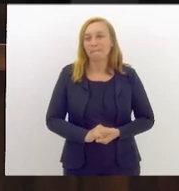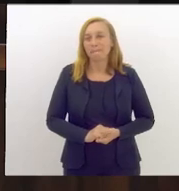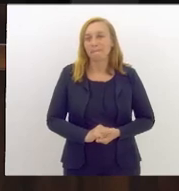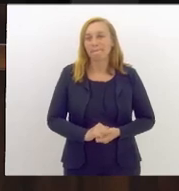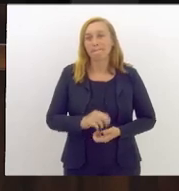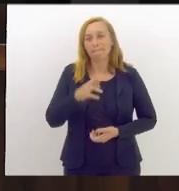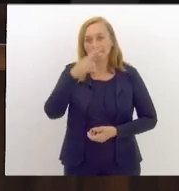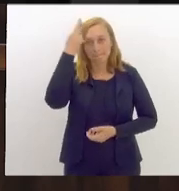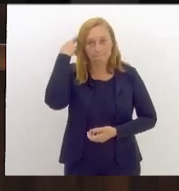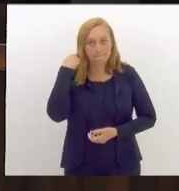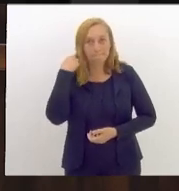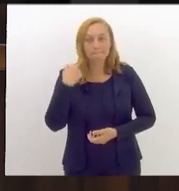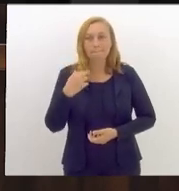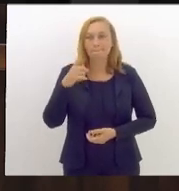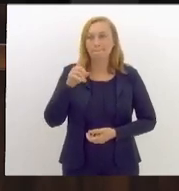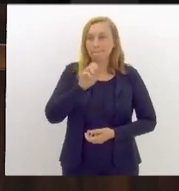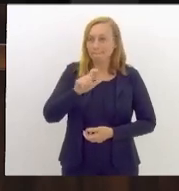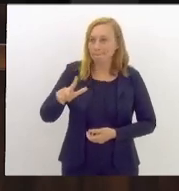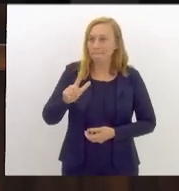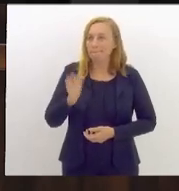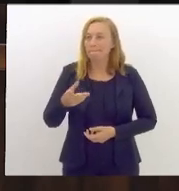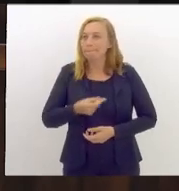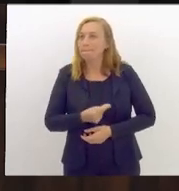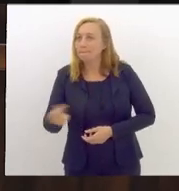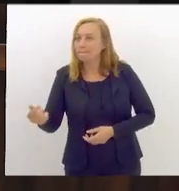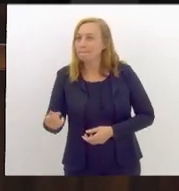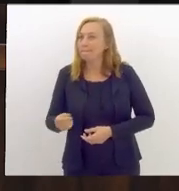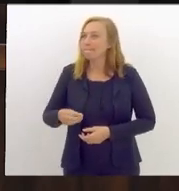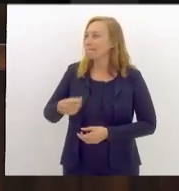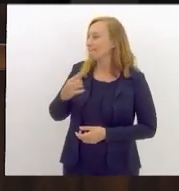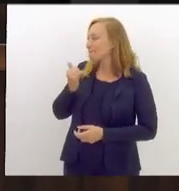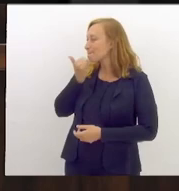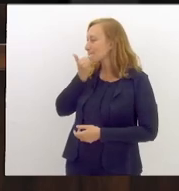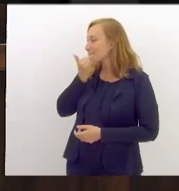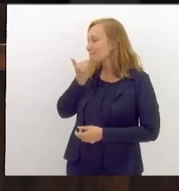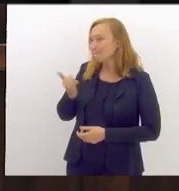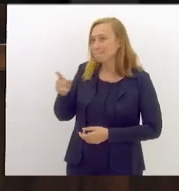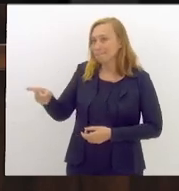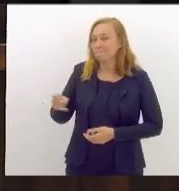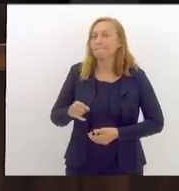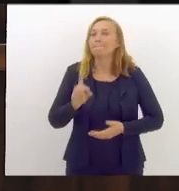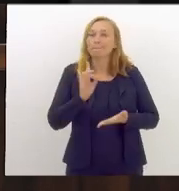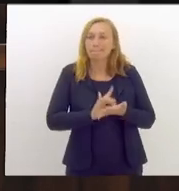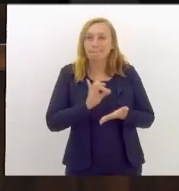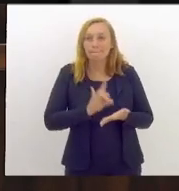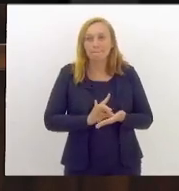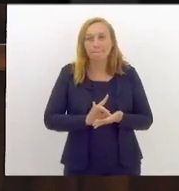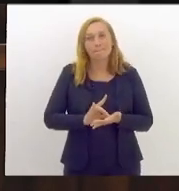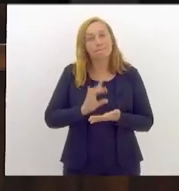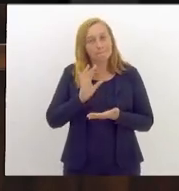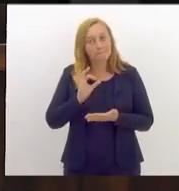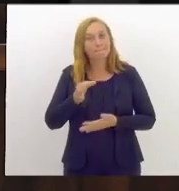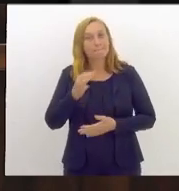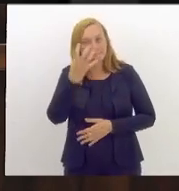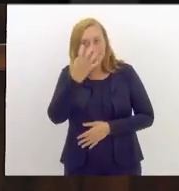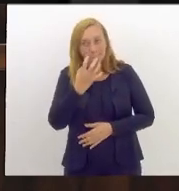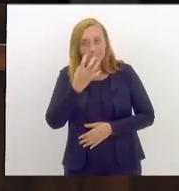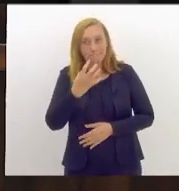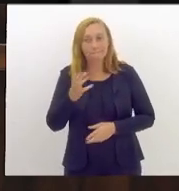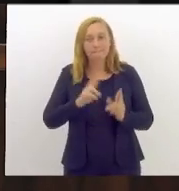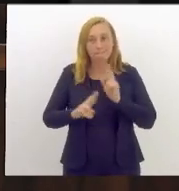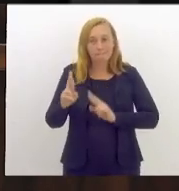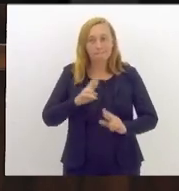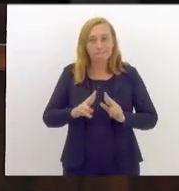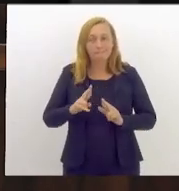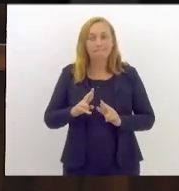Rosane o Daniel já acho que já saiu tá aqui perdão É verdade mas foi com muita franqueza um relacionamento assim